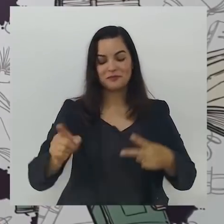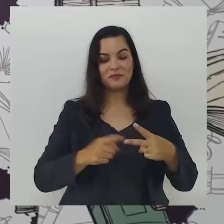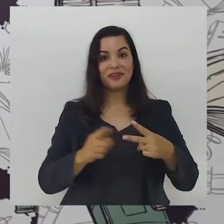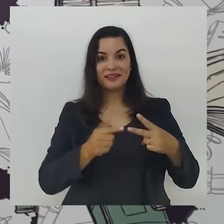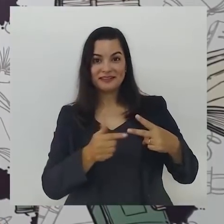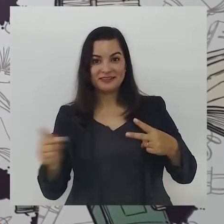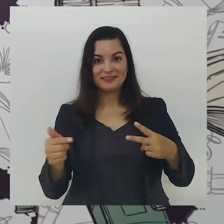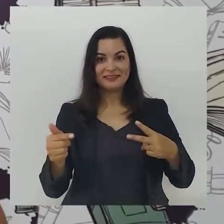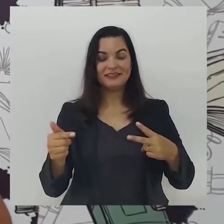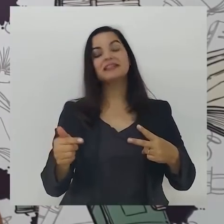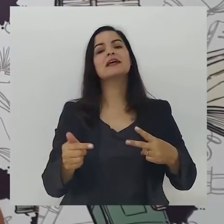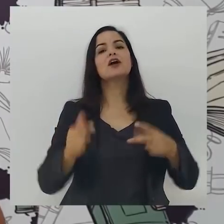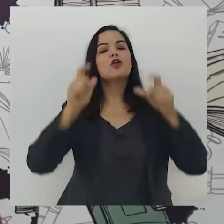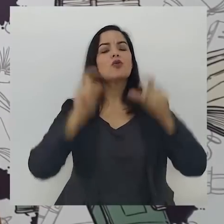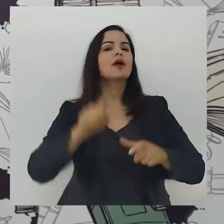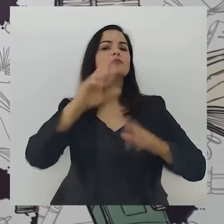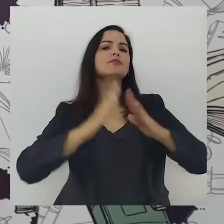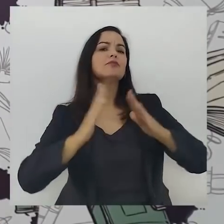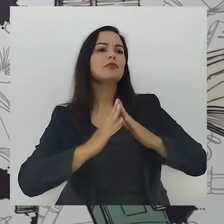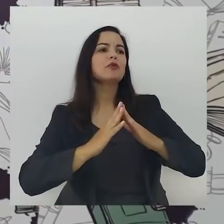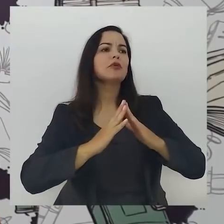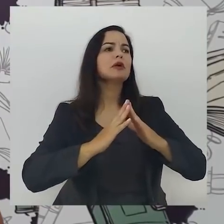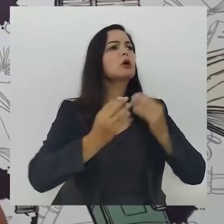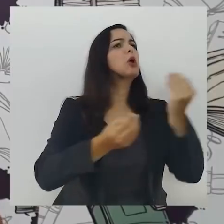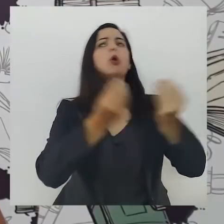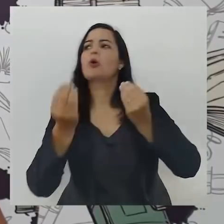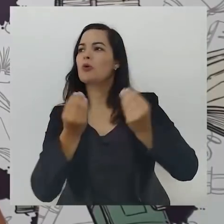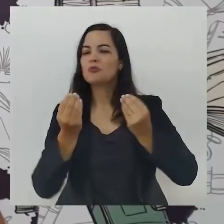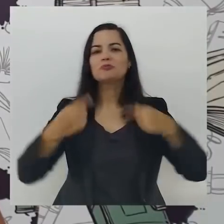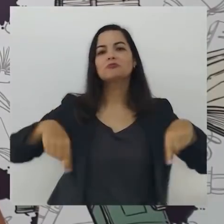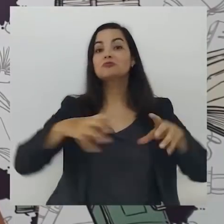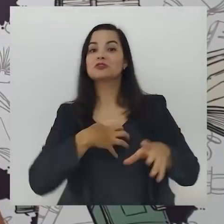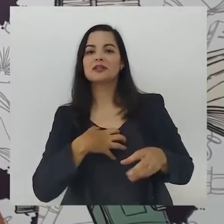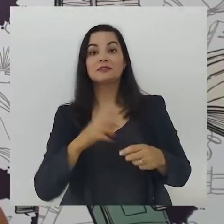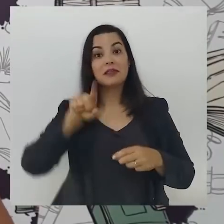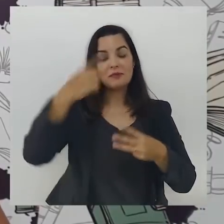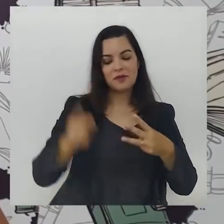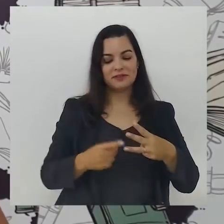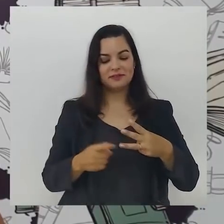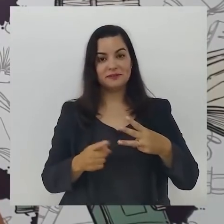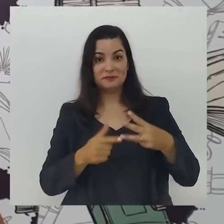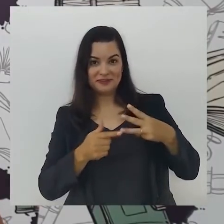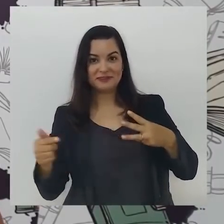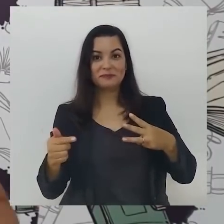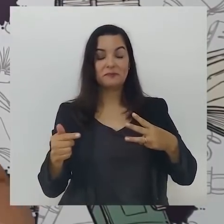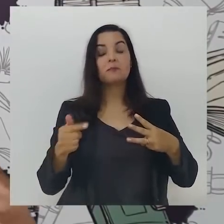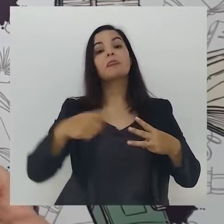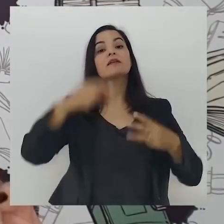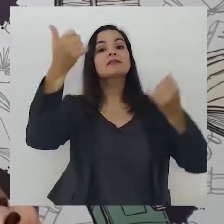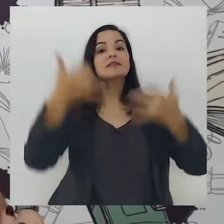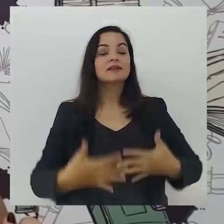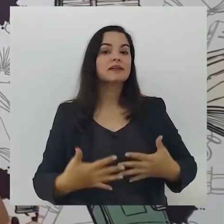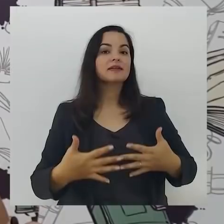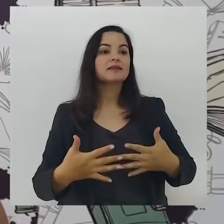de vivência, onde você mora, como é esse lugar. Depois, vocês falaram na terceira semana sobre